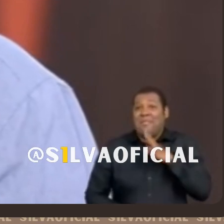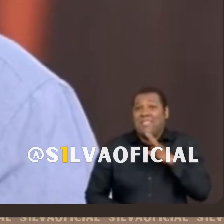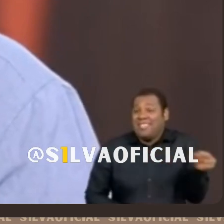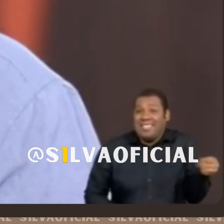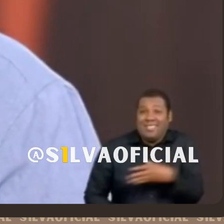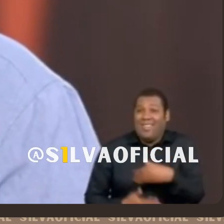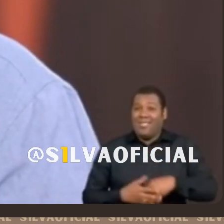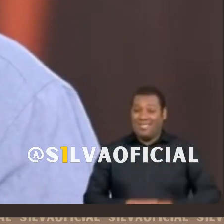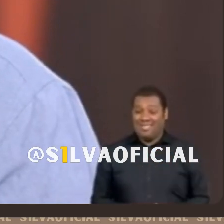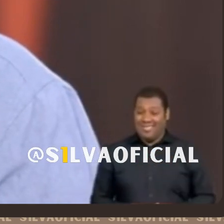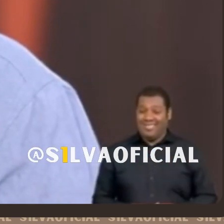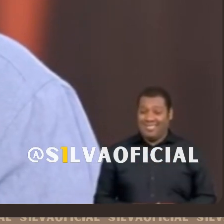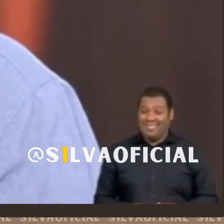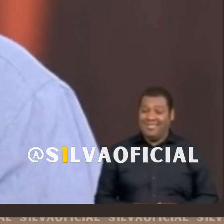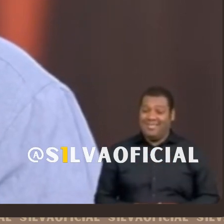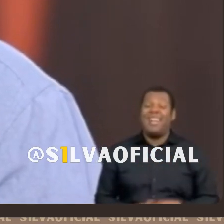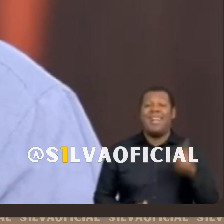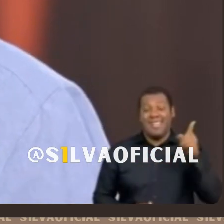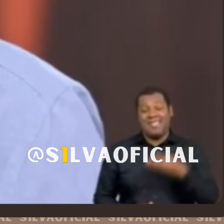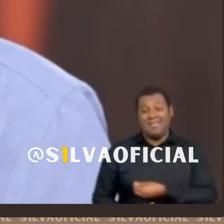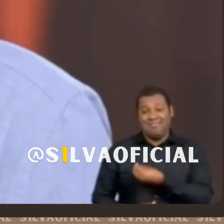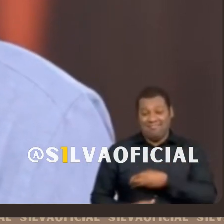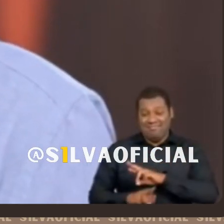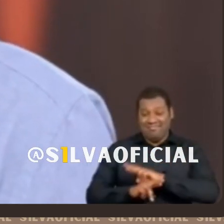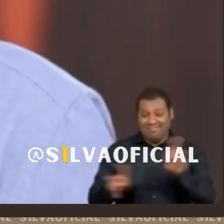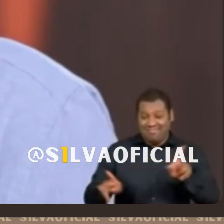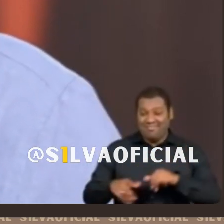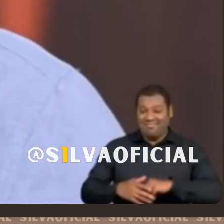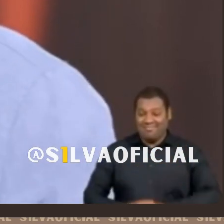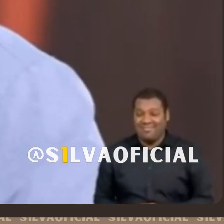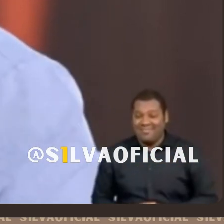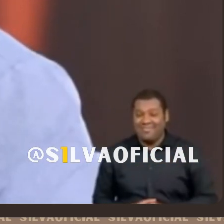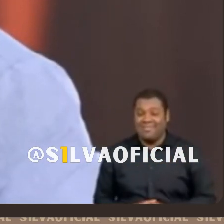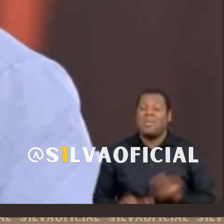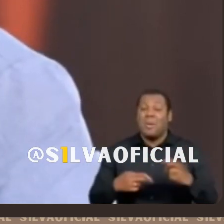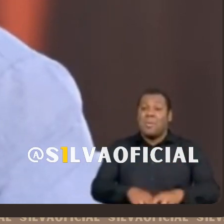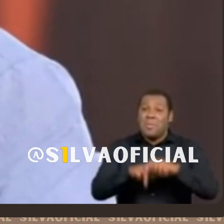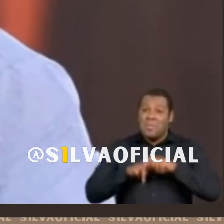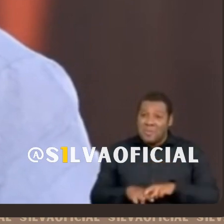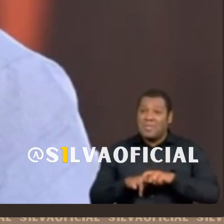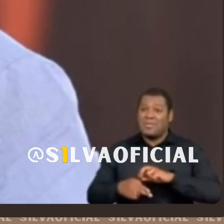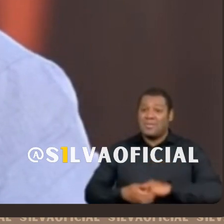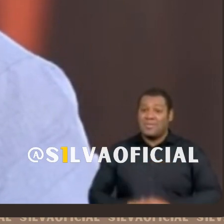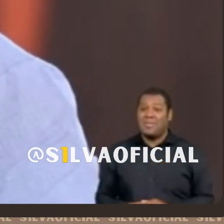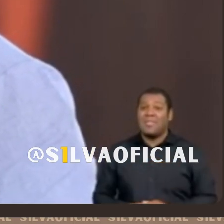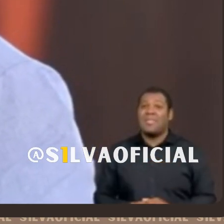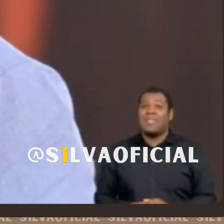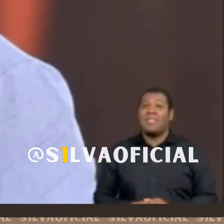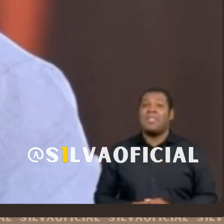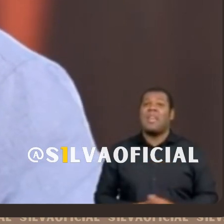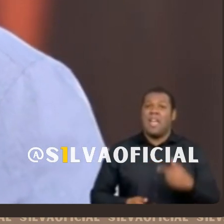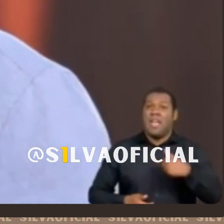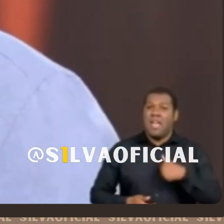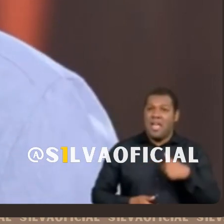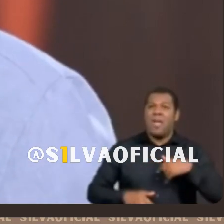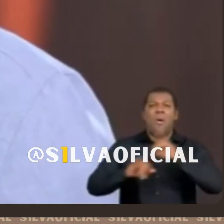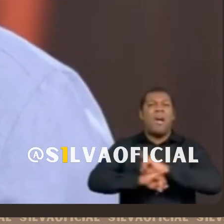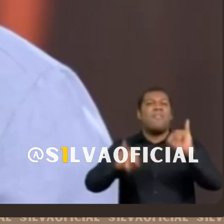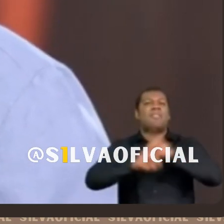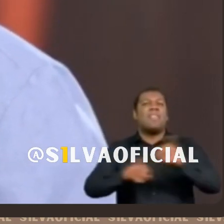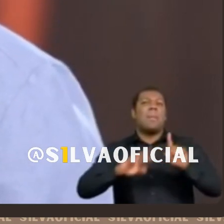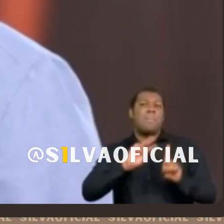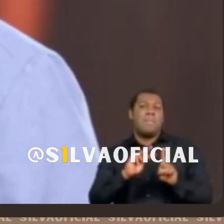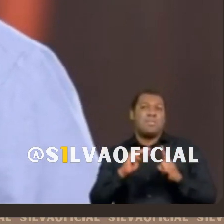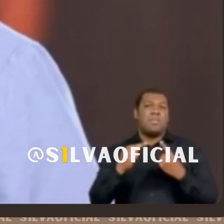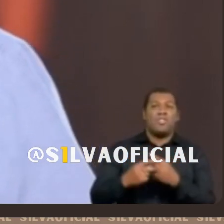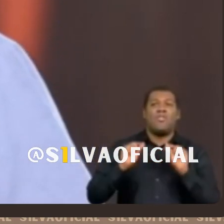Por isso que eu quero fazer essa campanha na perspectiva de indignar a sociedade. Outro dia eu estava dizendo